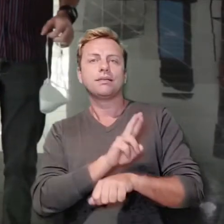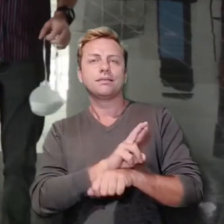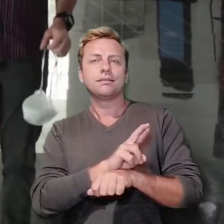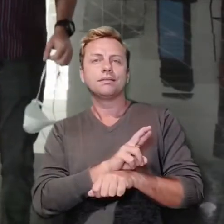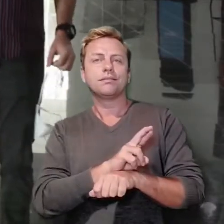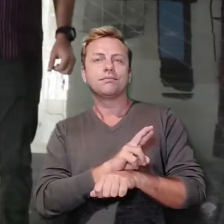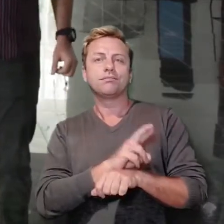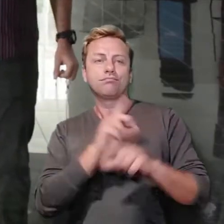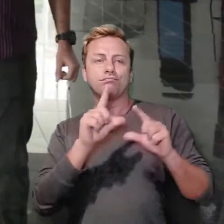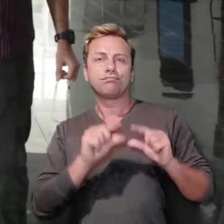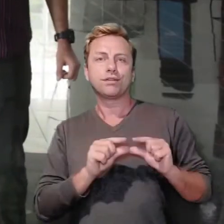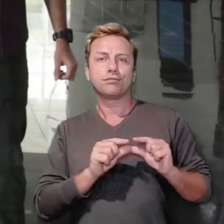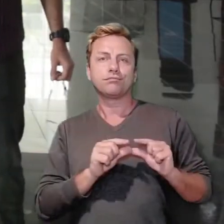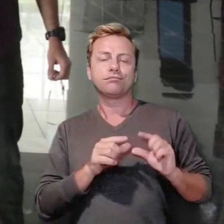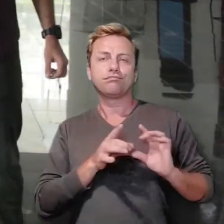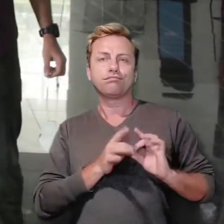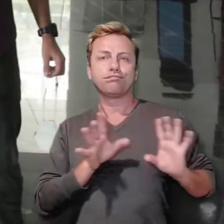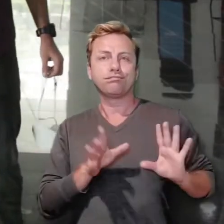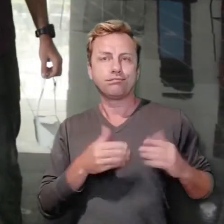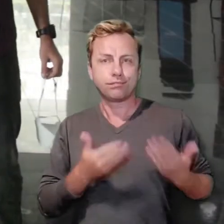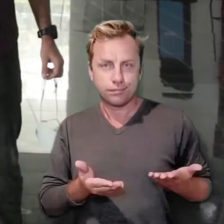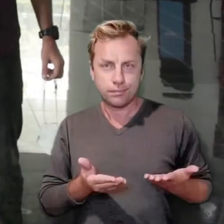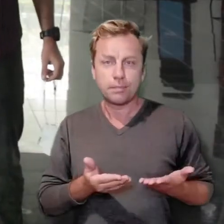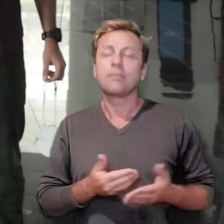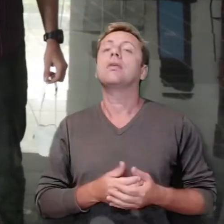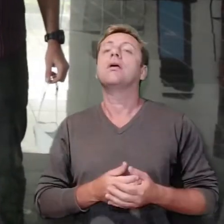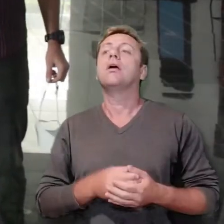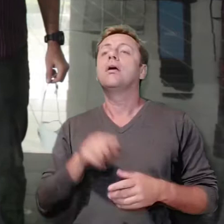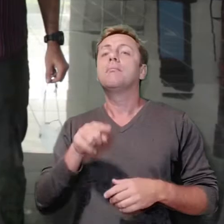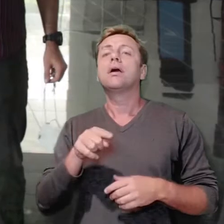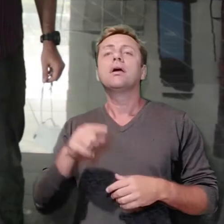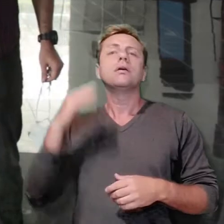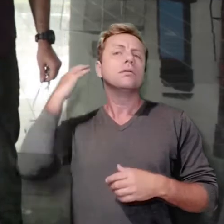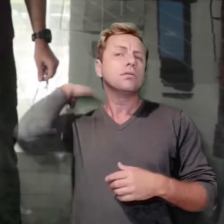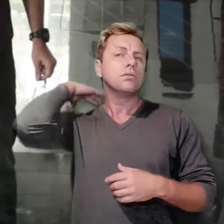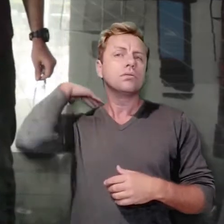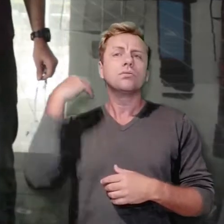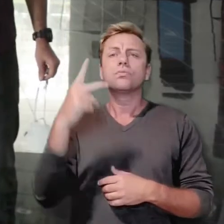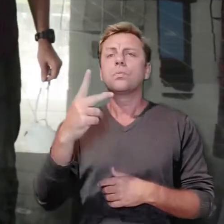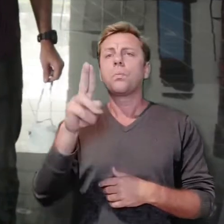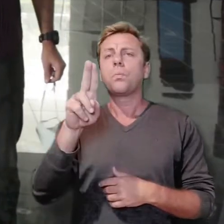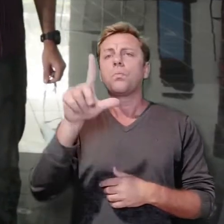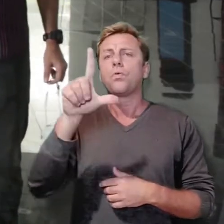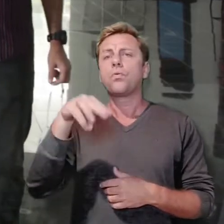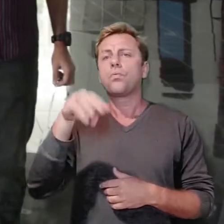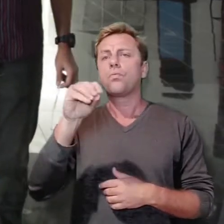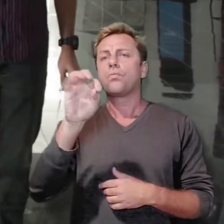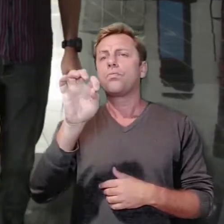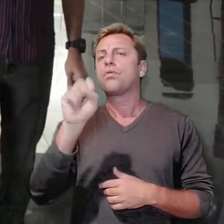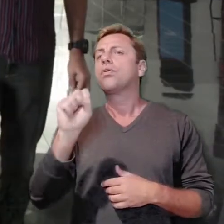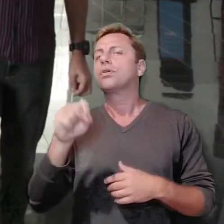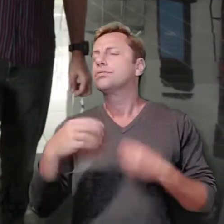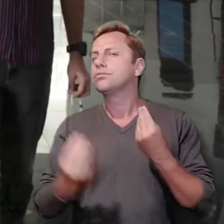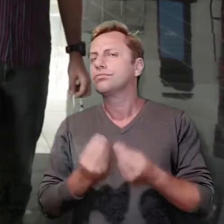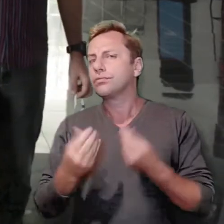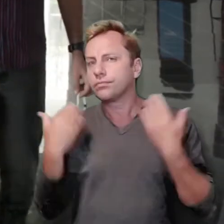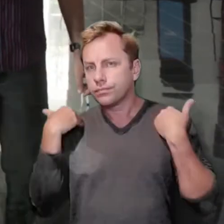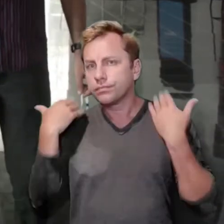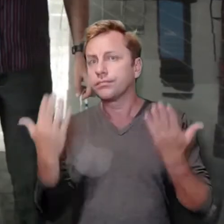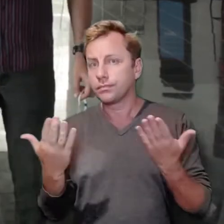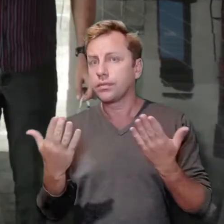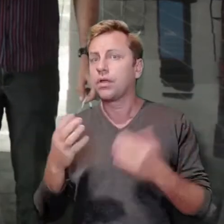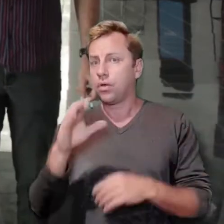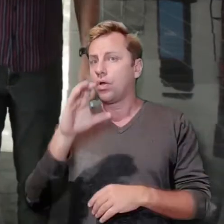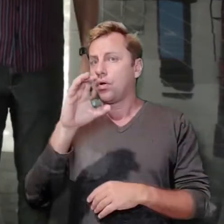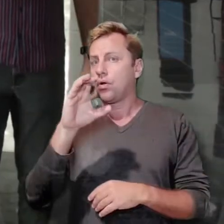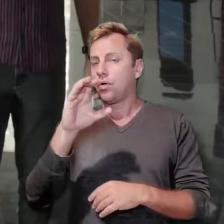reserva menos disponível. Mas e os nossos pulmões? Afinal de contas, a Covid-19